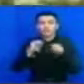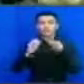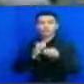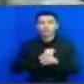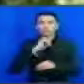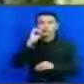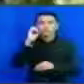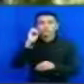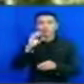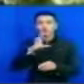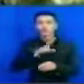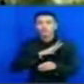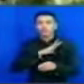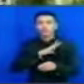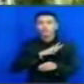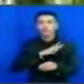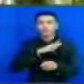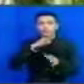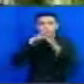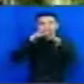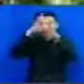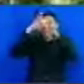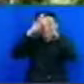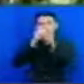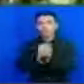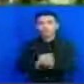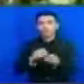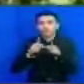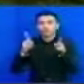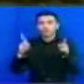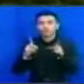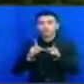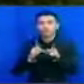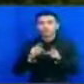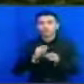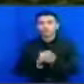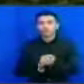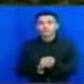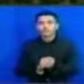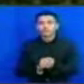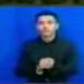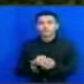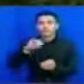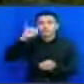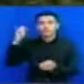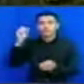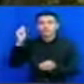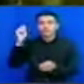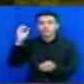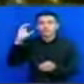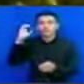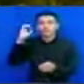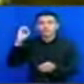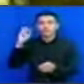Mahein lisan loro hai belehetu suku mulo posto administrativo hatu beliko jako Alves Berta